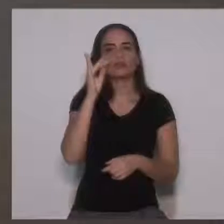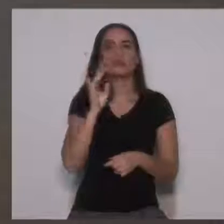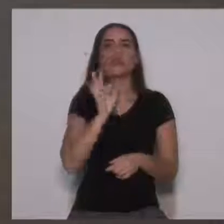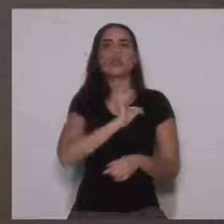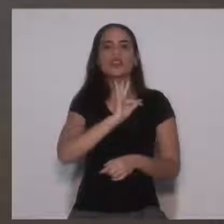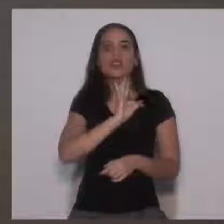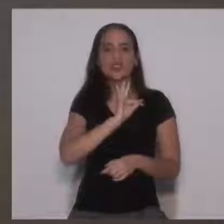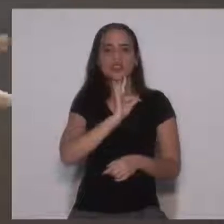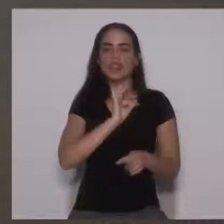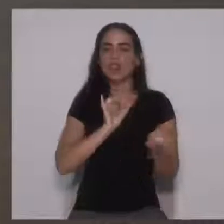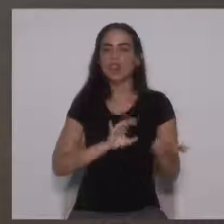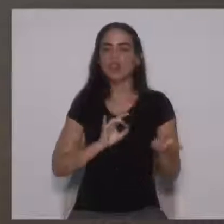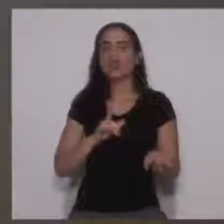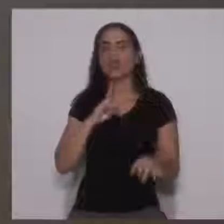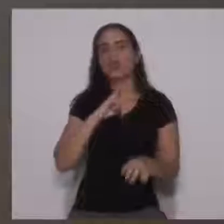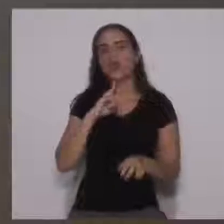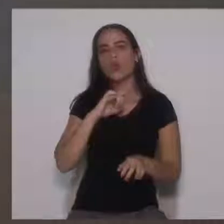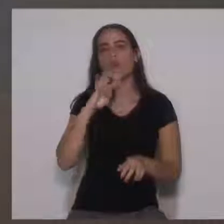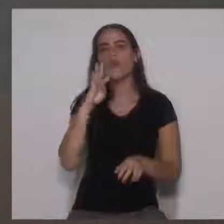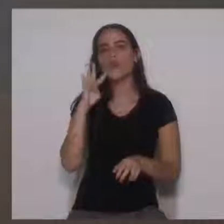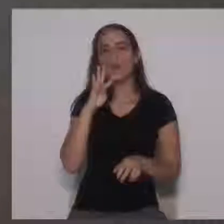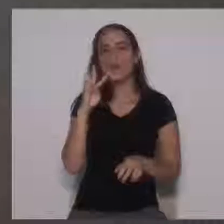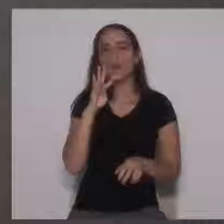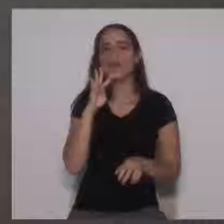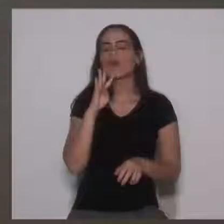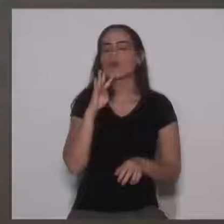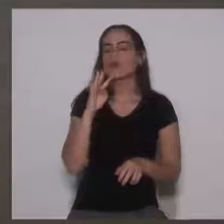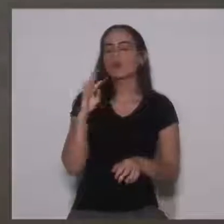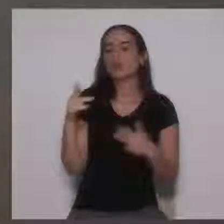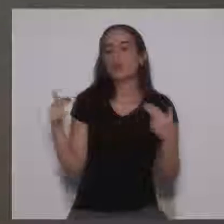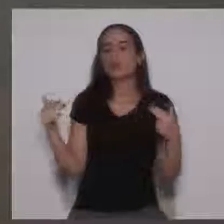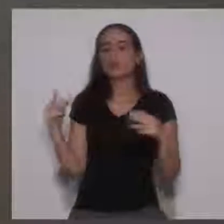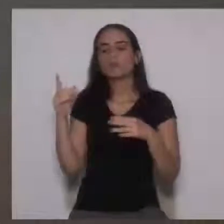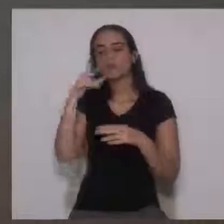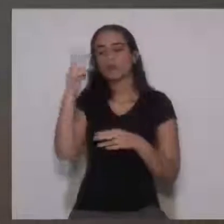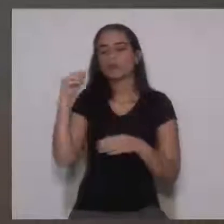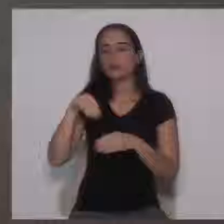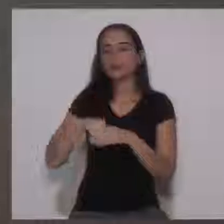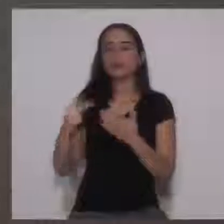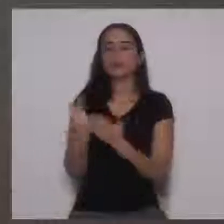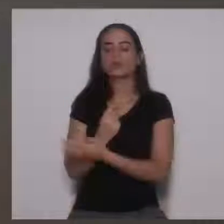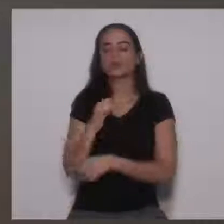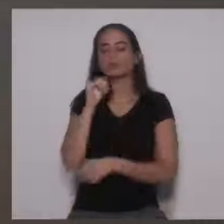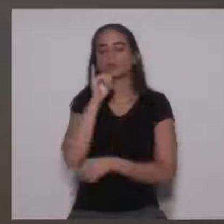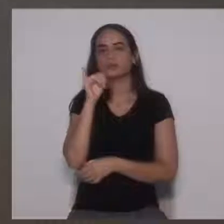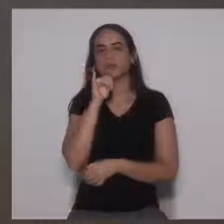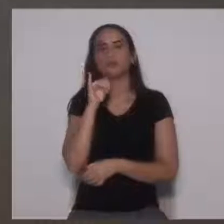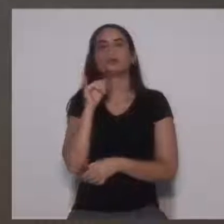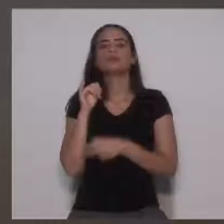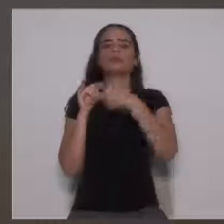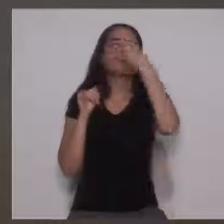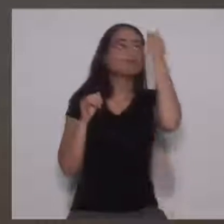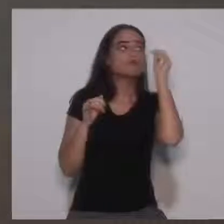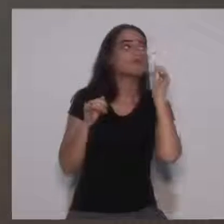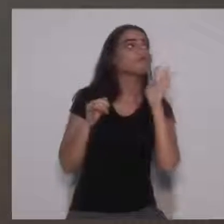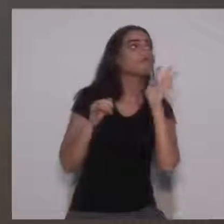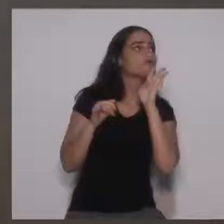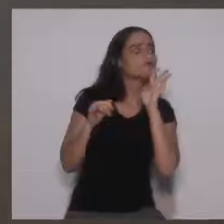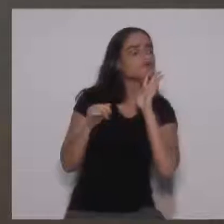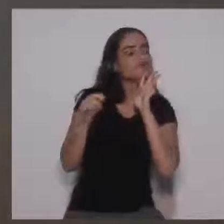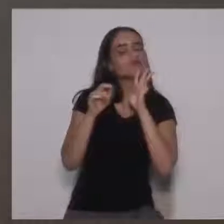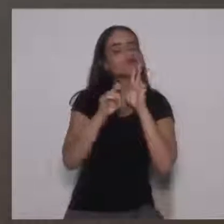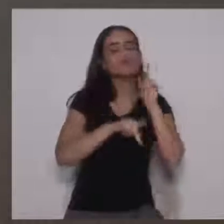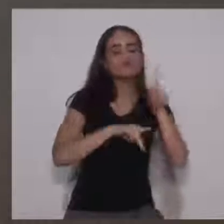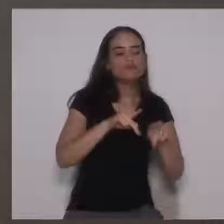que está acontecendo na cidade, vê os 2 lados, vê o lado da prefeitura, vê o lado do técnico, vê o lado da população.